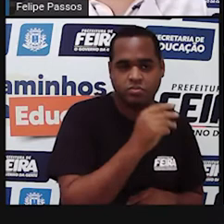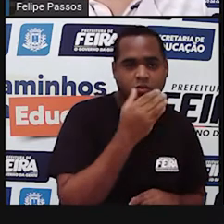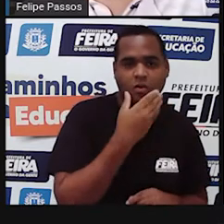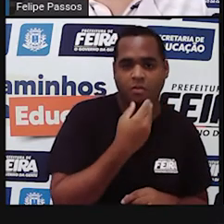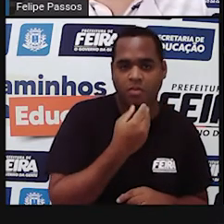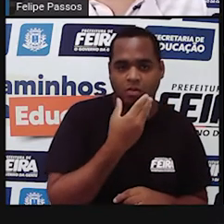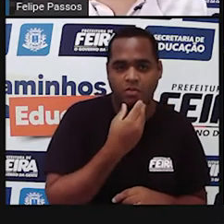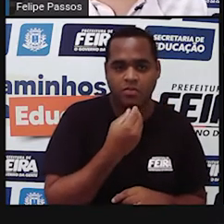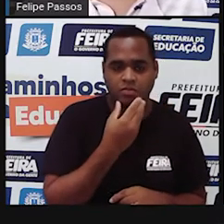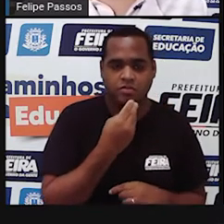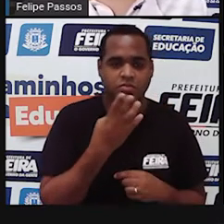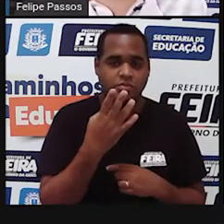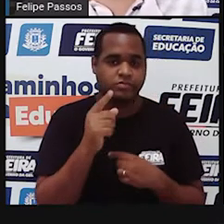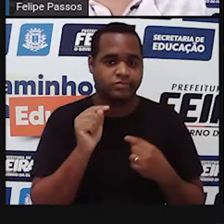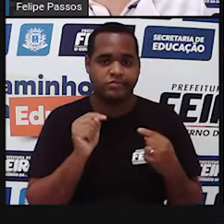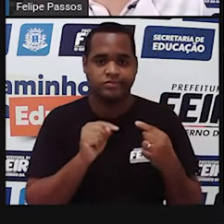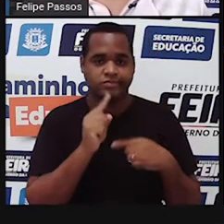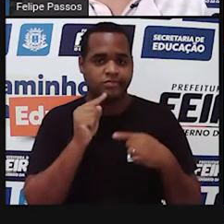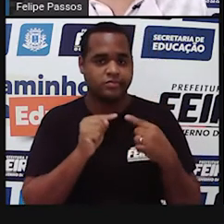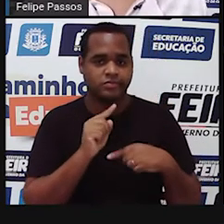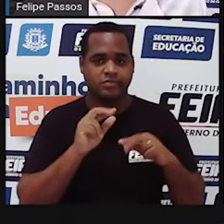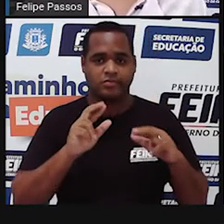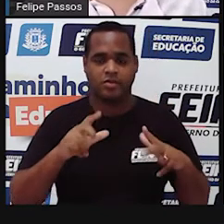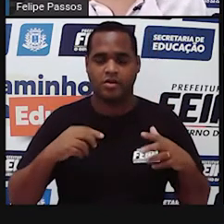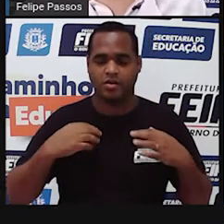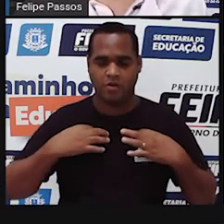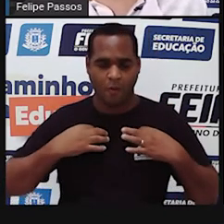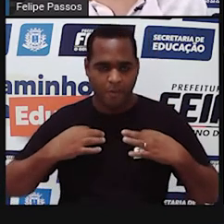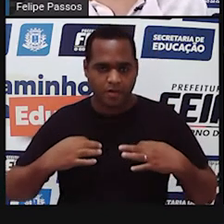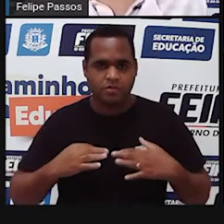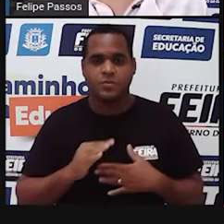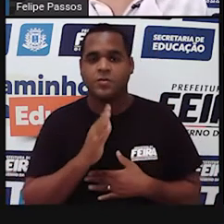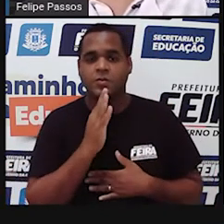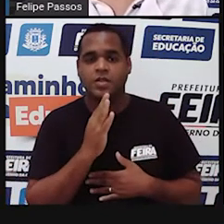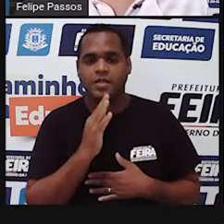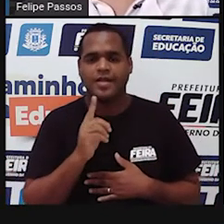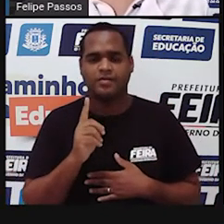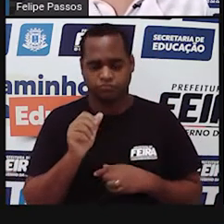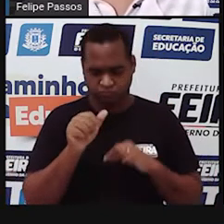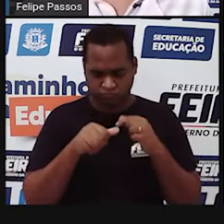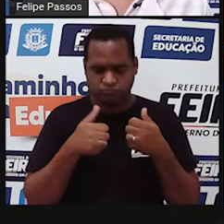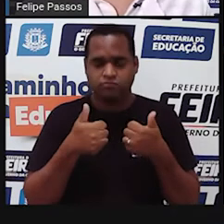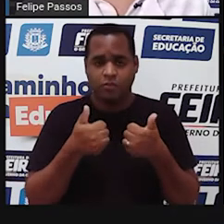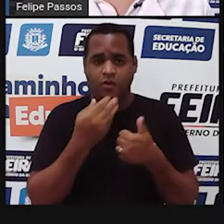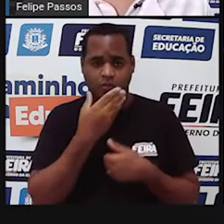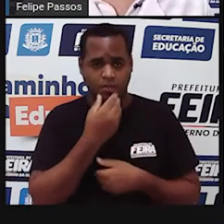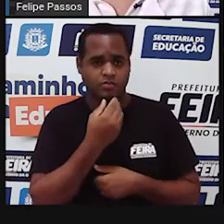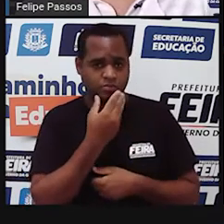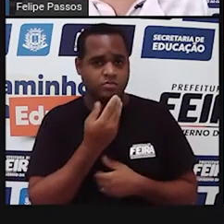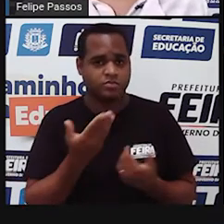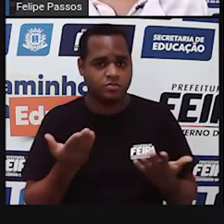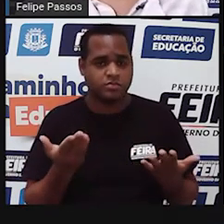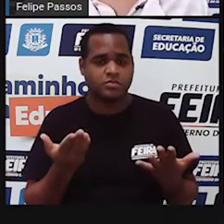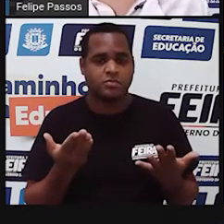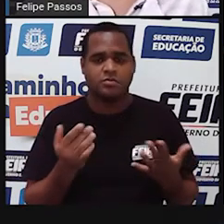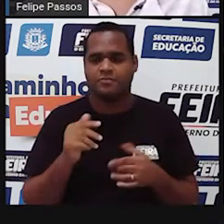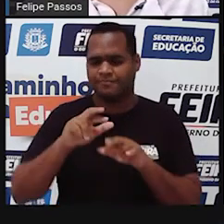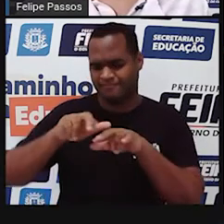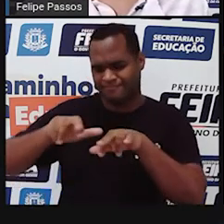homem que se comporta, se veste, se reconhece como homem. Bom, existe aí uma diversidade